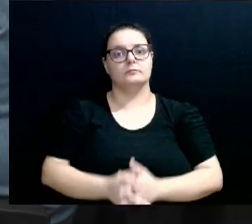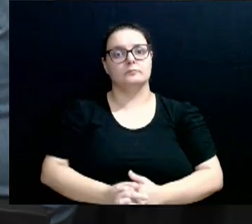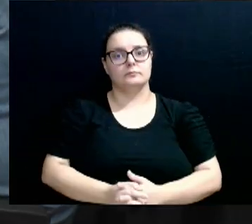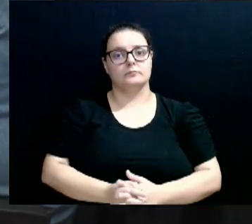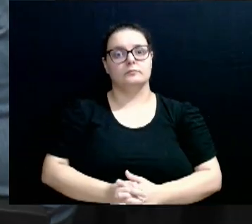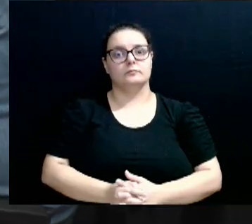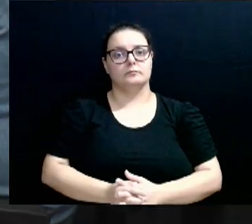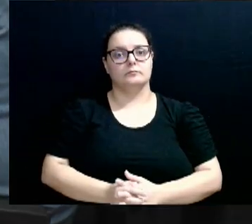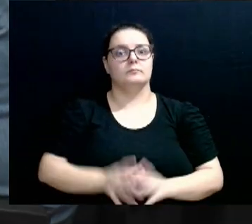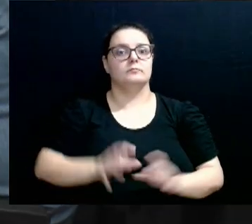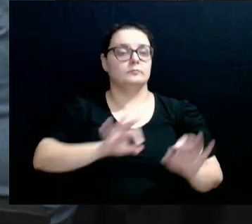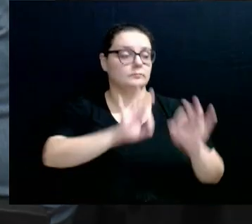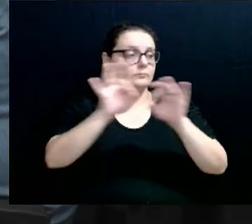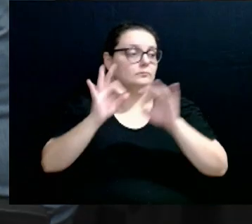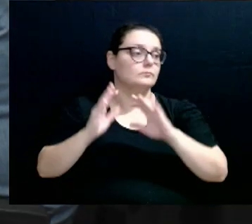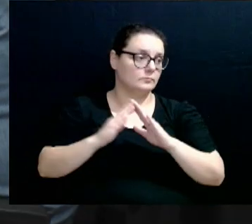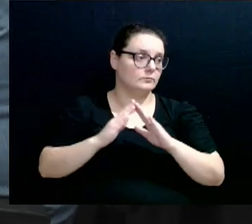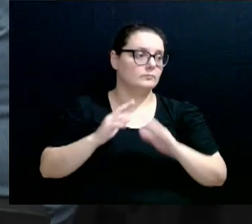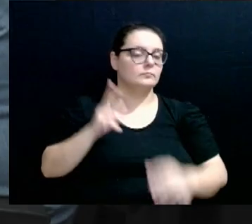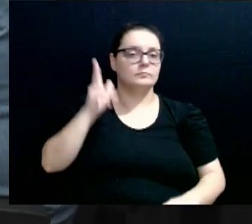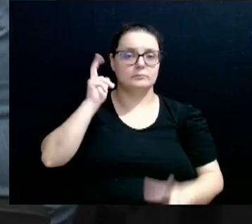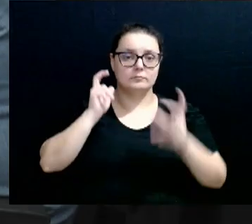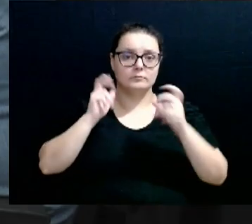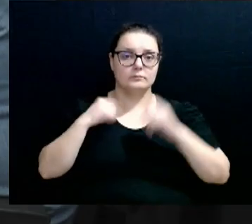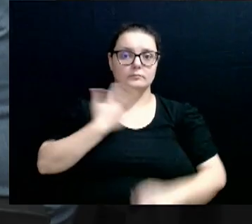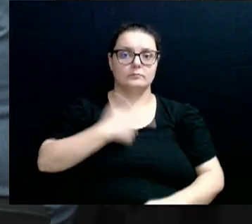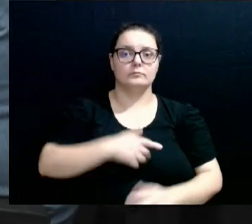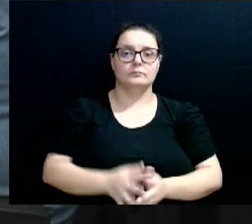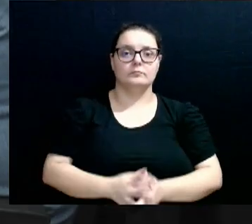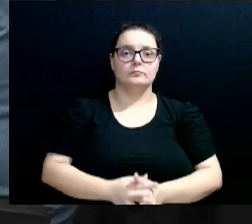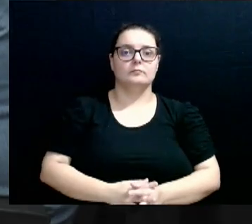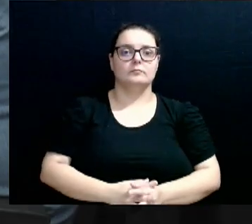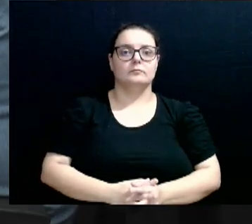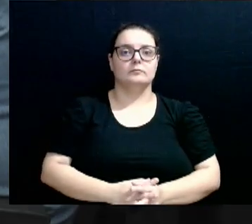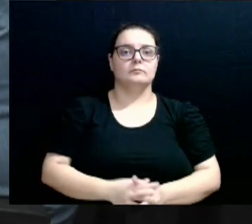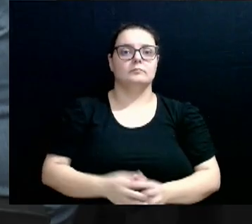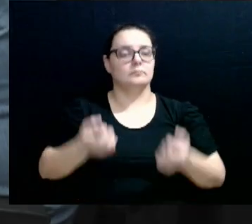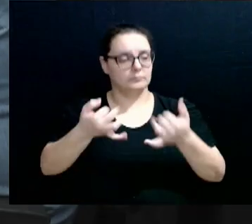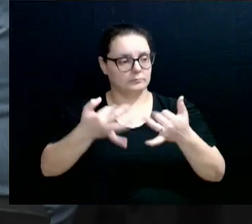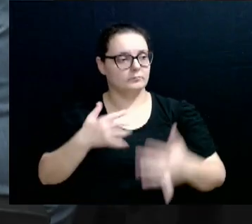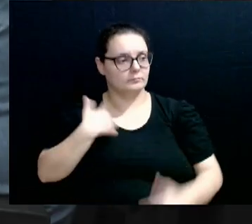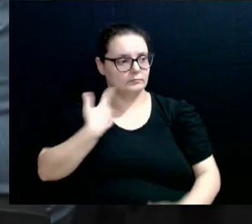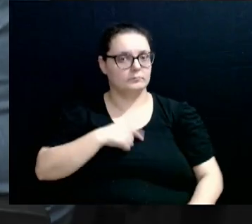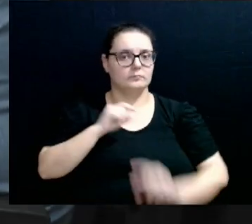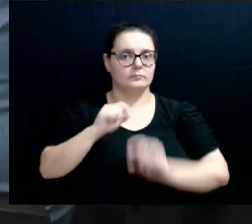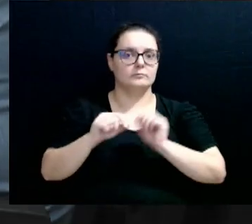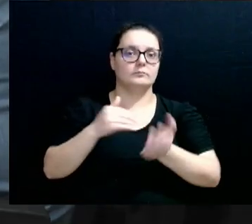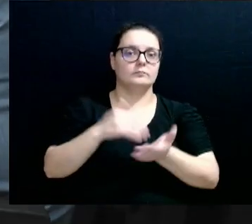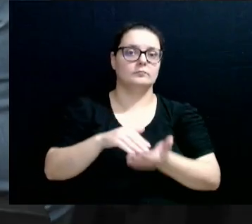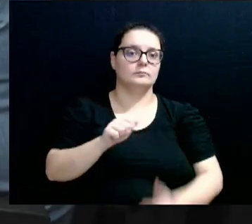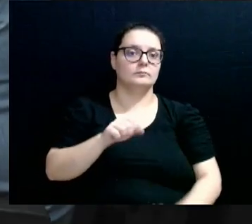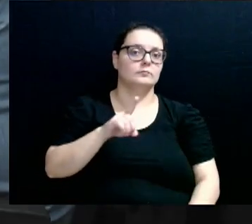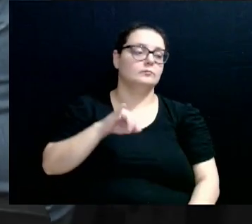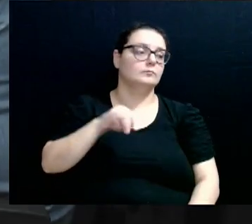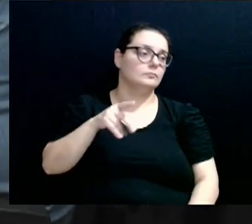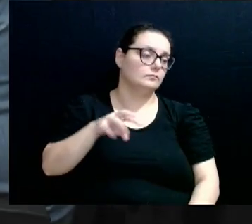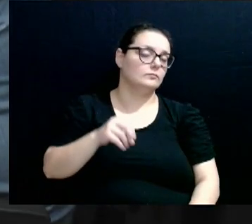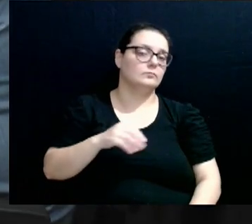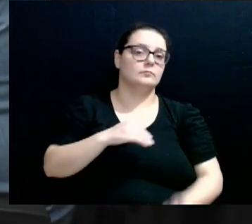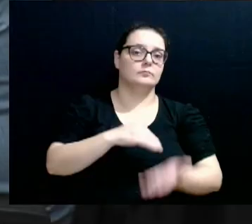casa também, que está ouvindo a gente. Fala para nós, explica para nós o que é que faz um secretário adjunto de